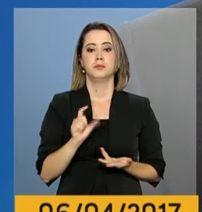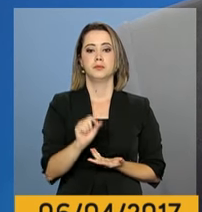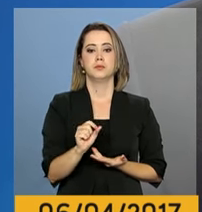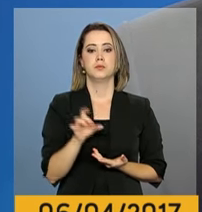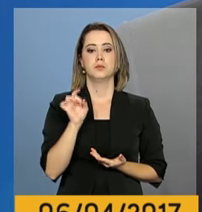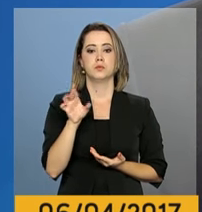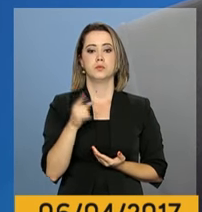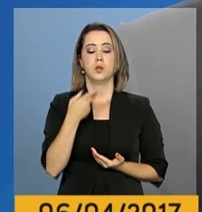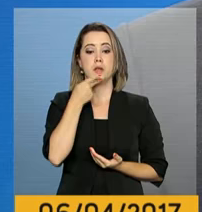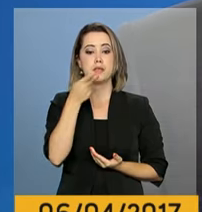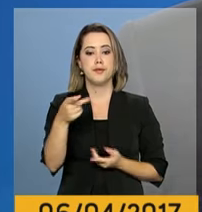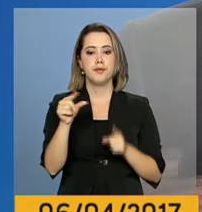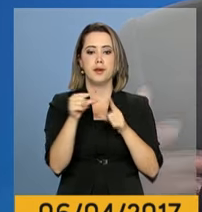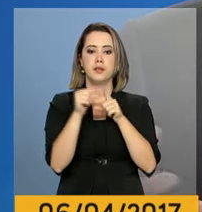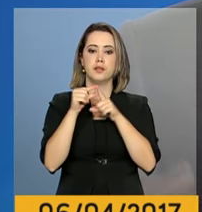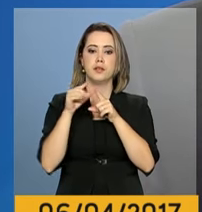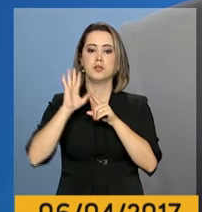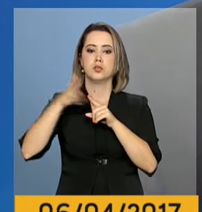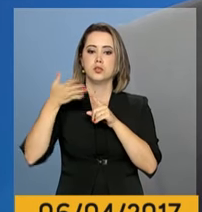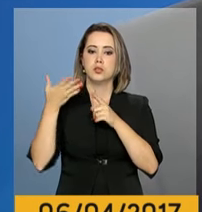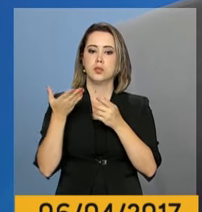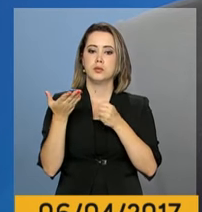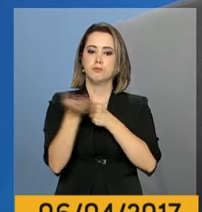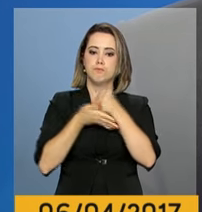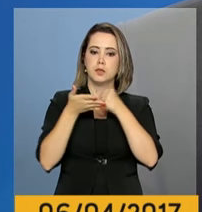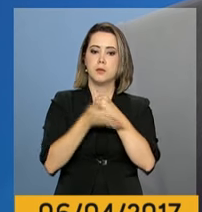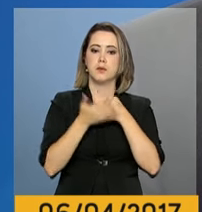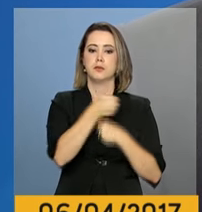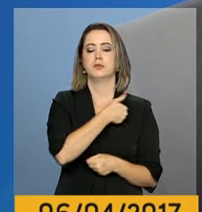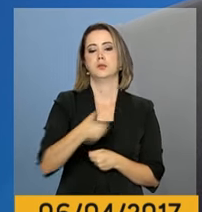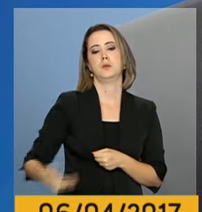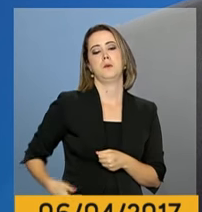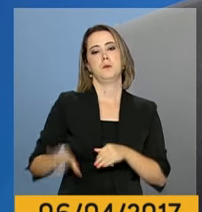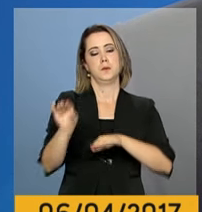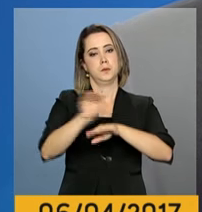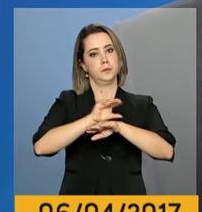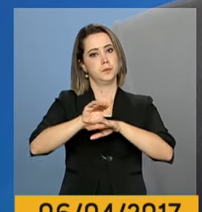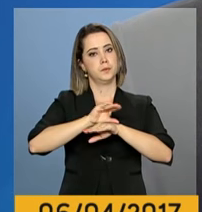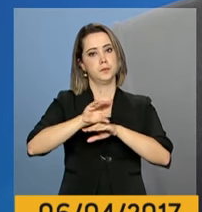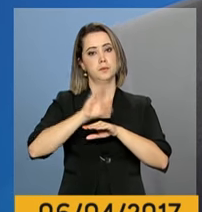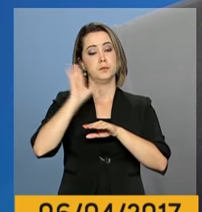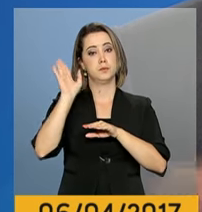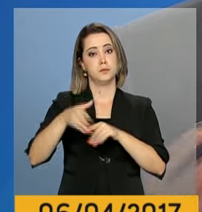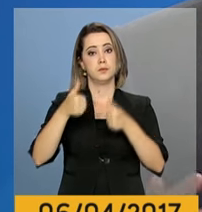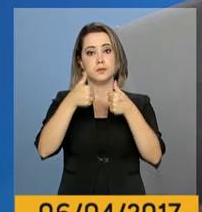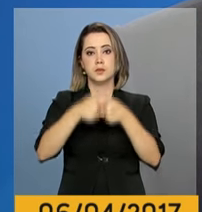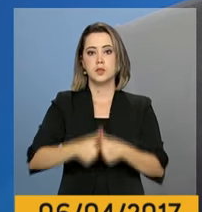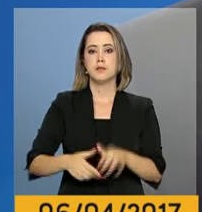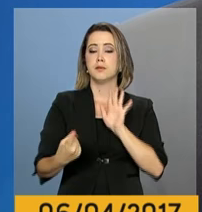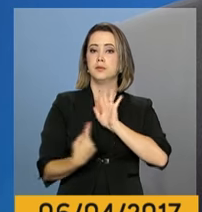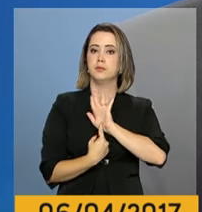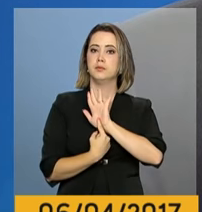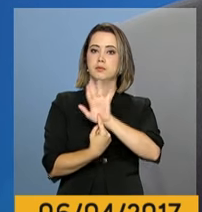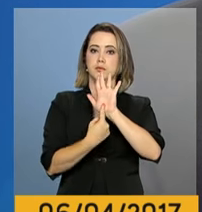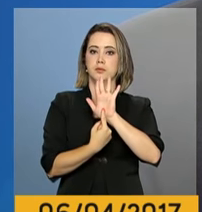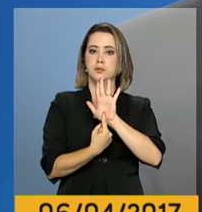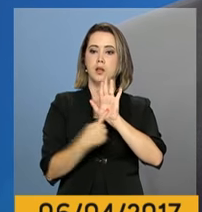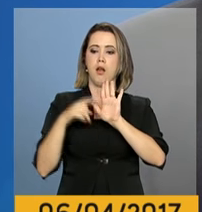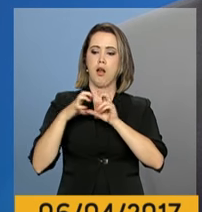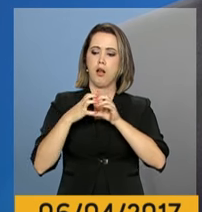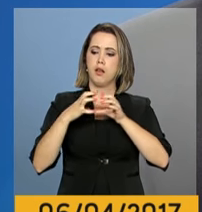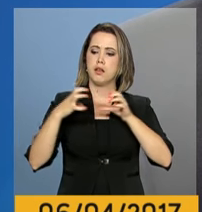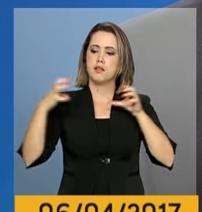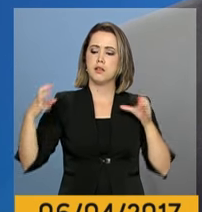Só esta afirmação da estrutura do Estado, da Constituição Federal, está a revelar a